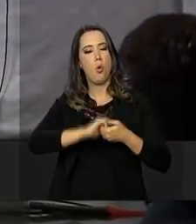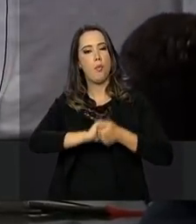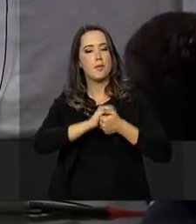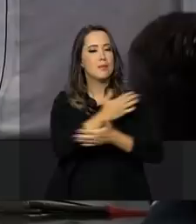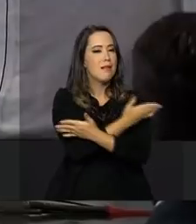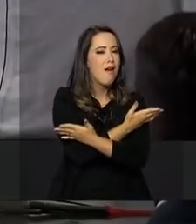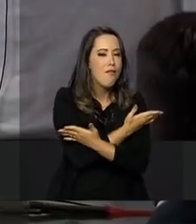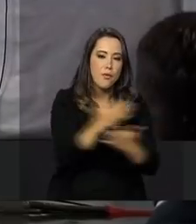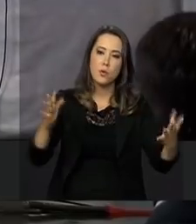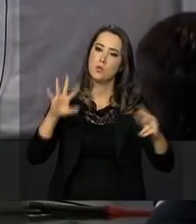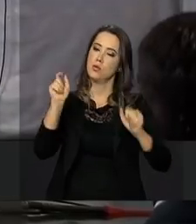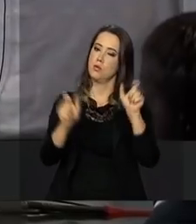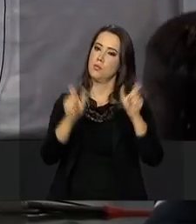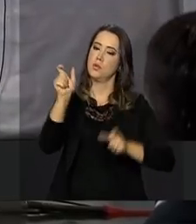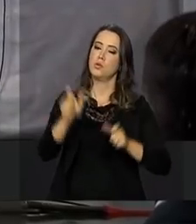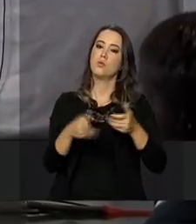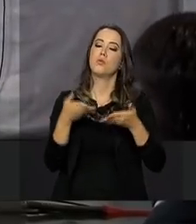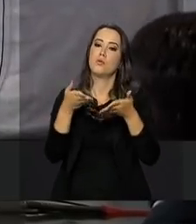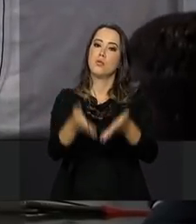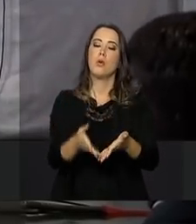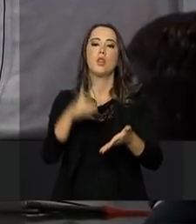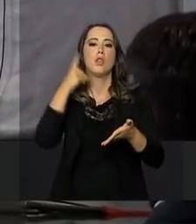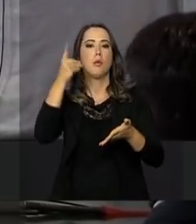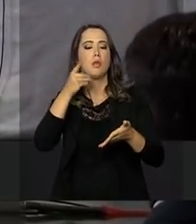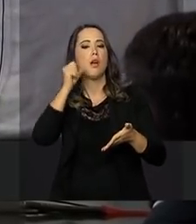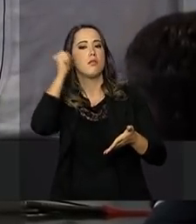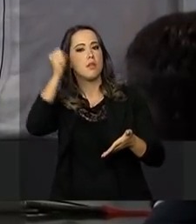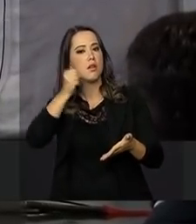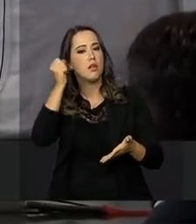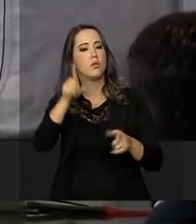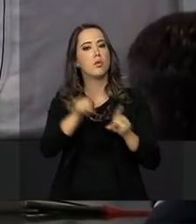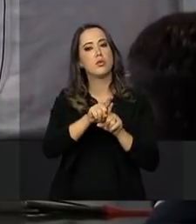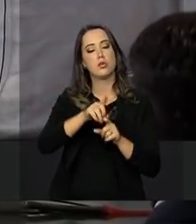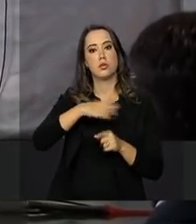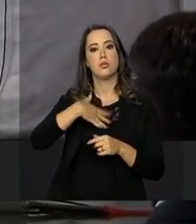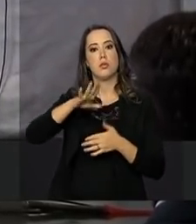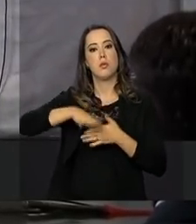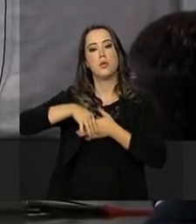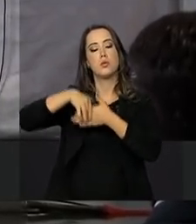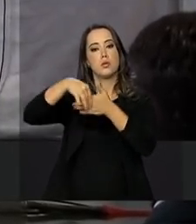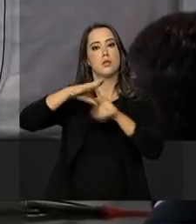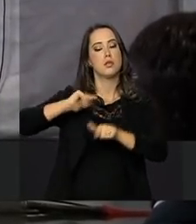senhores, senhoras parlamentares e também os chefes de missões